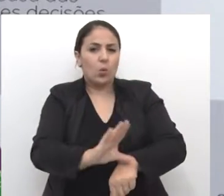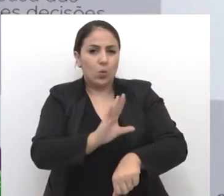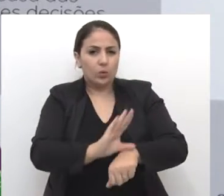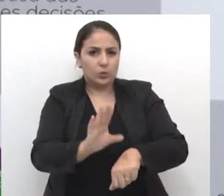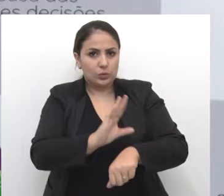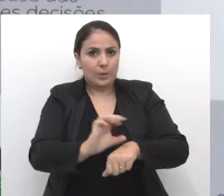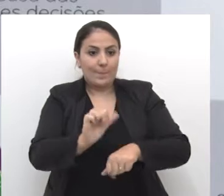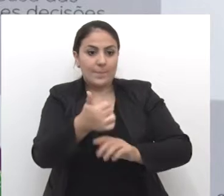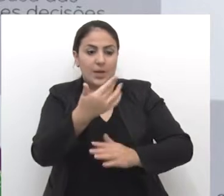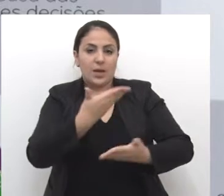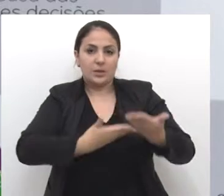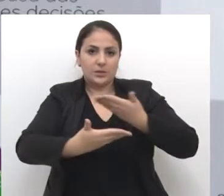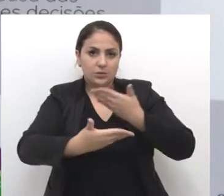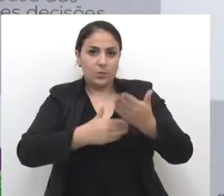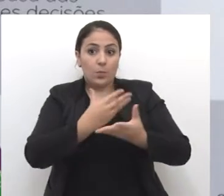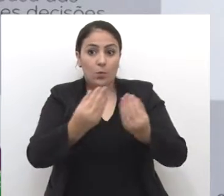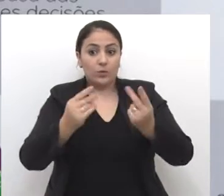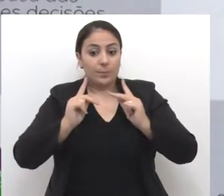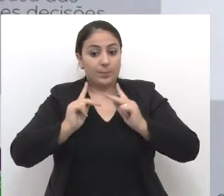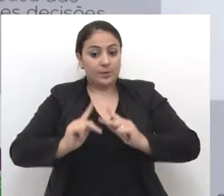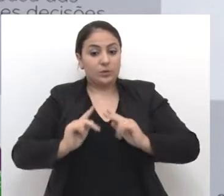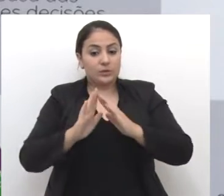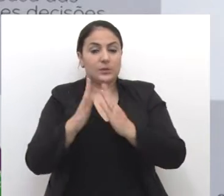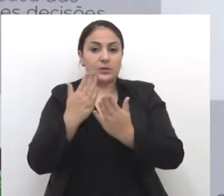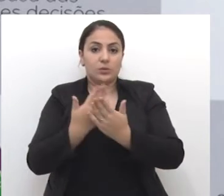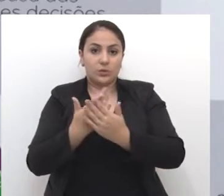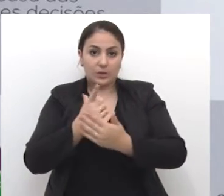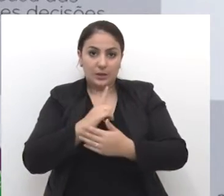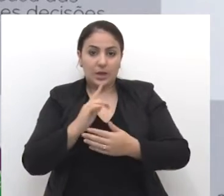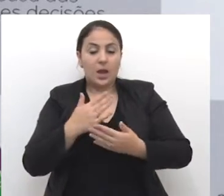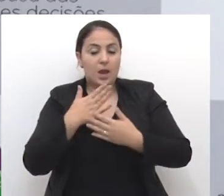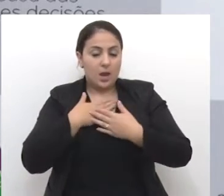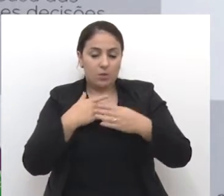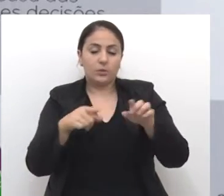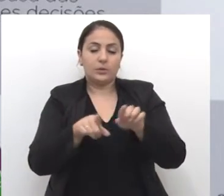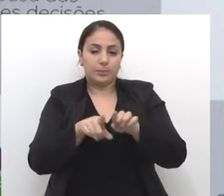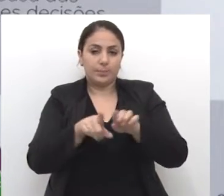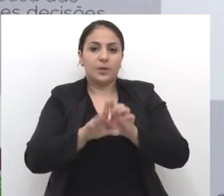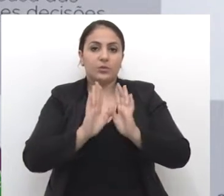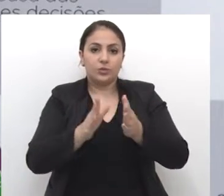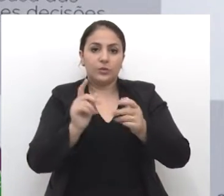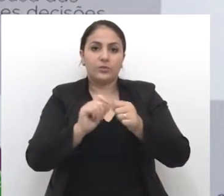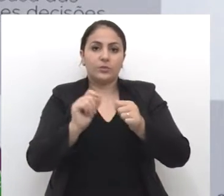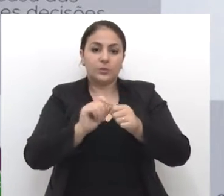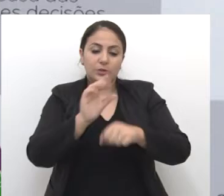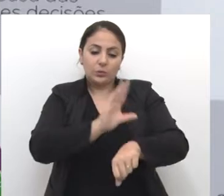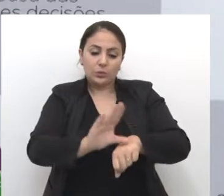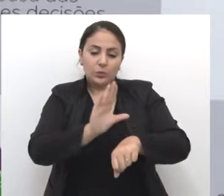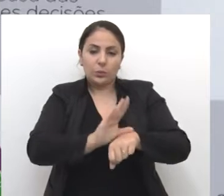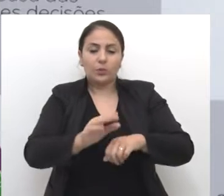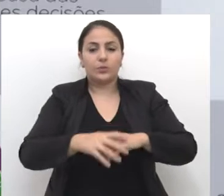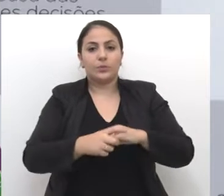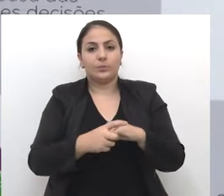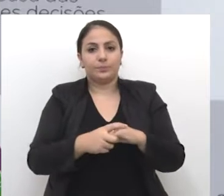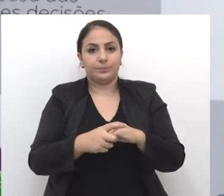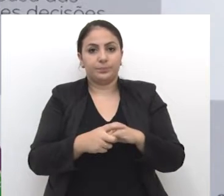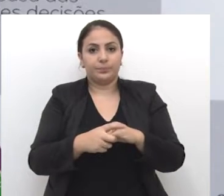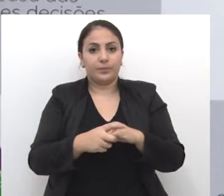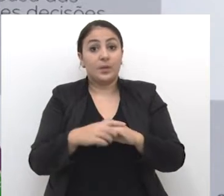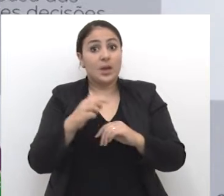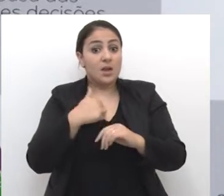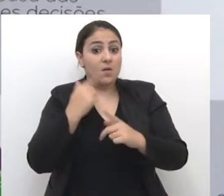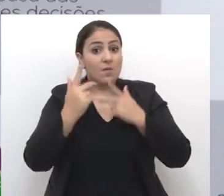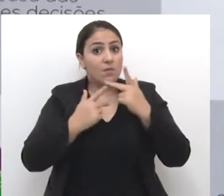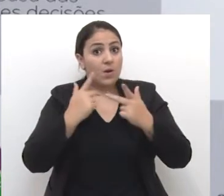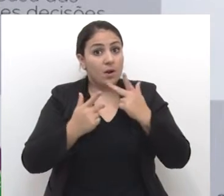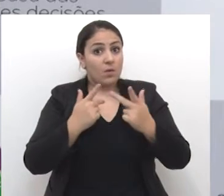de primeiros socorros, várias pessoas da escola têm, inclusive eu também tenho, que eu já fiz, né, o curso.